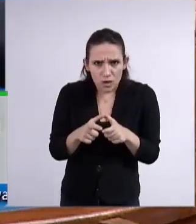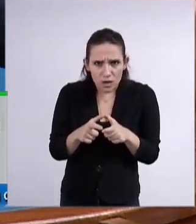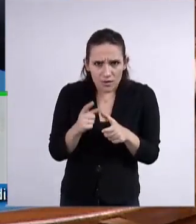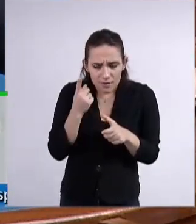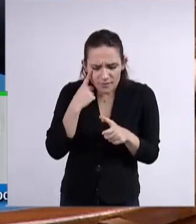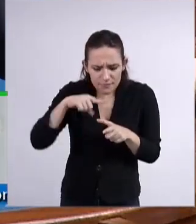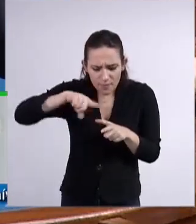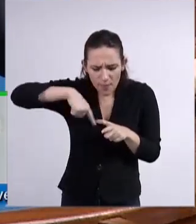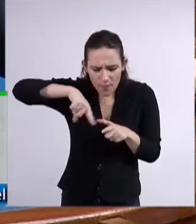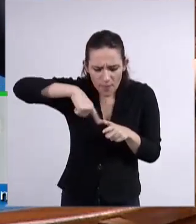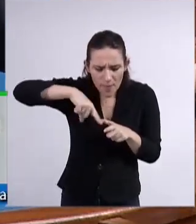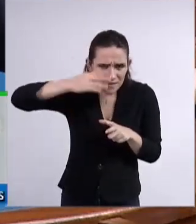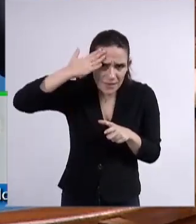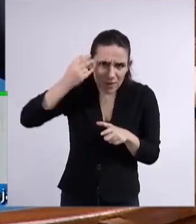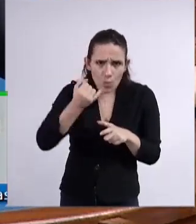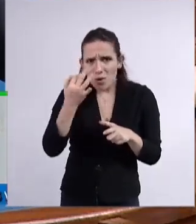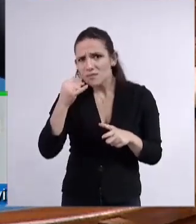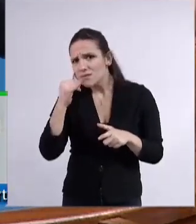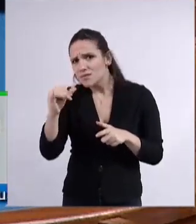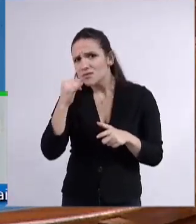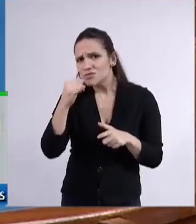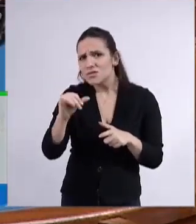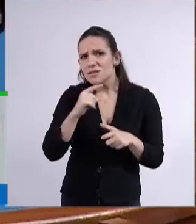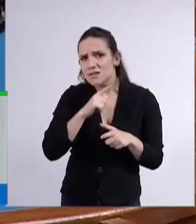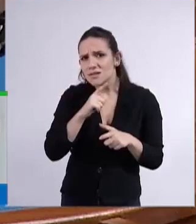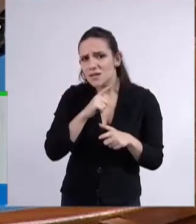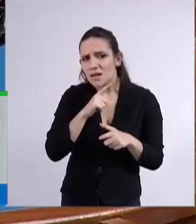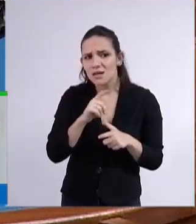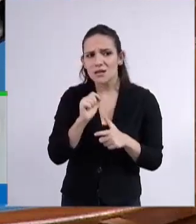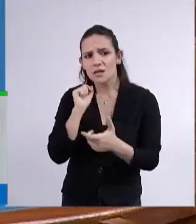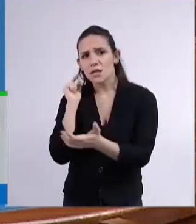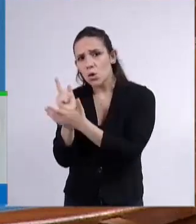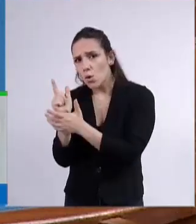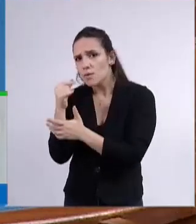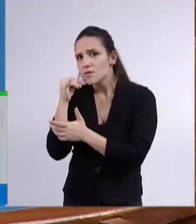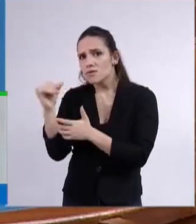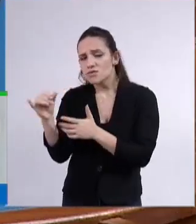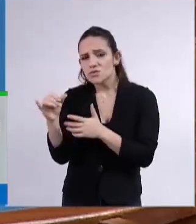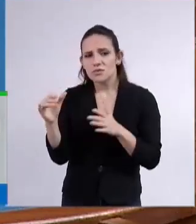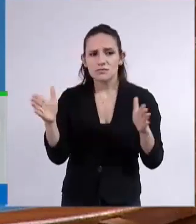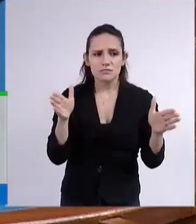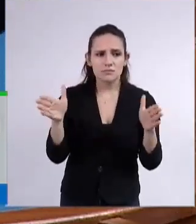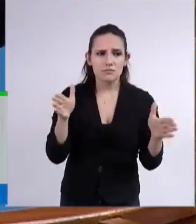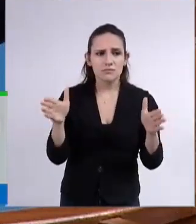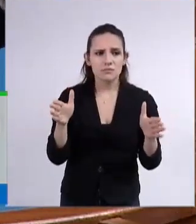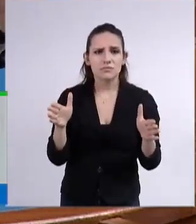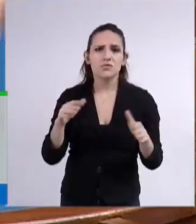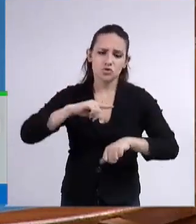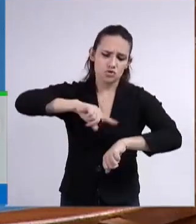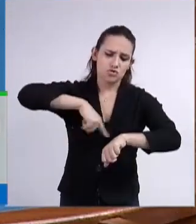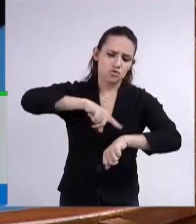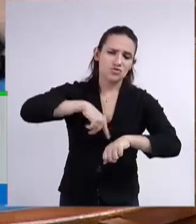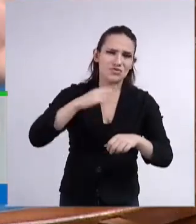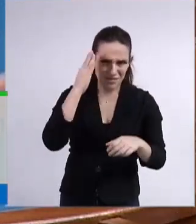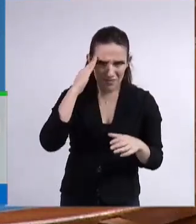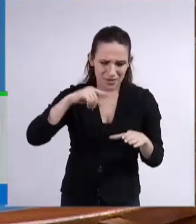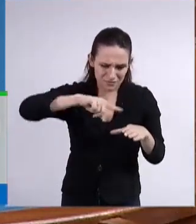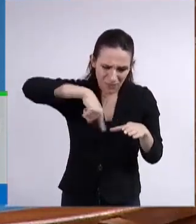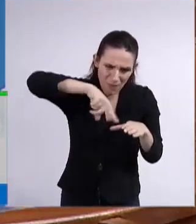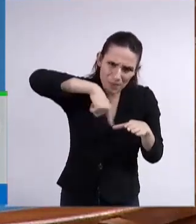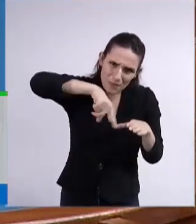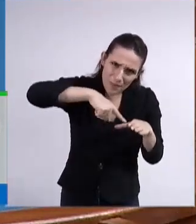Estado. E nós pedimos a diferença entre a macromedição e a micromedição, que são os relógios dos